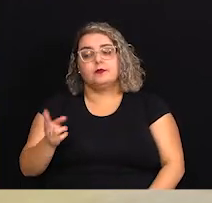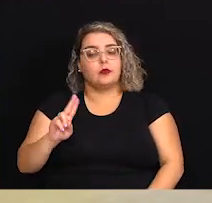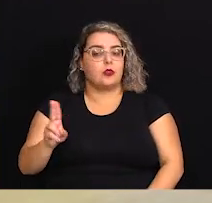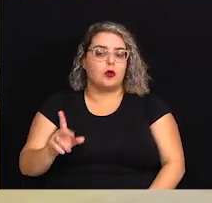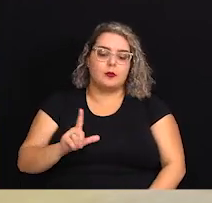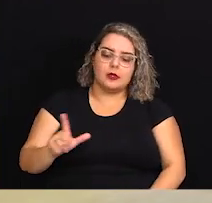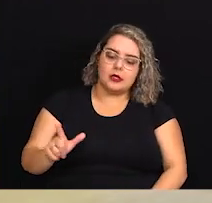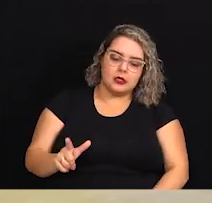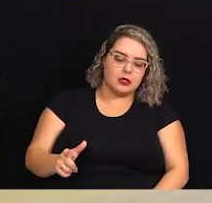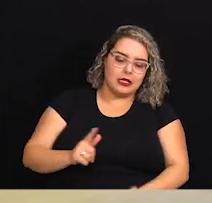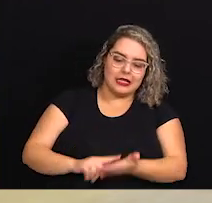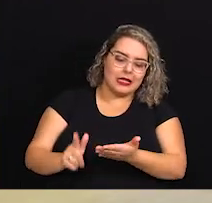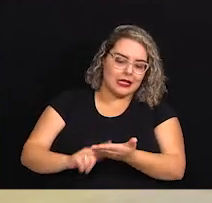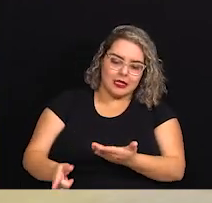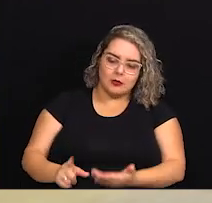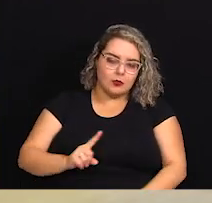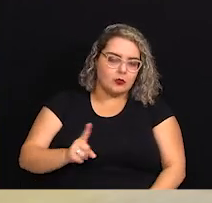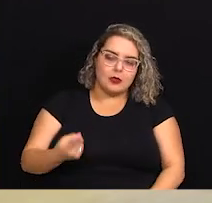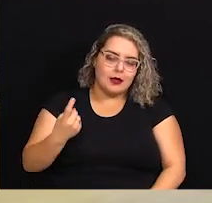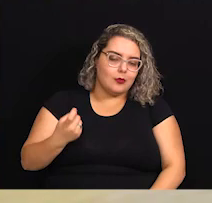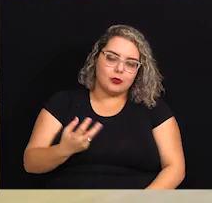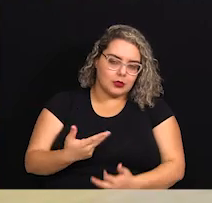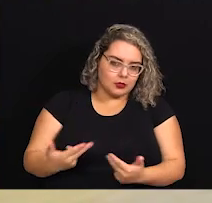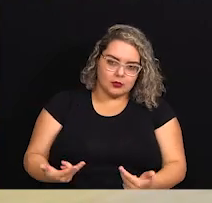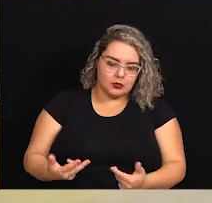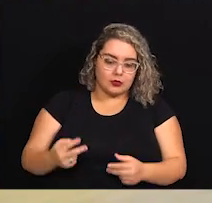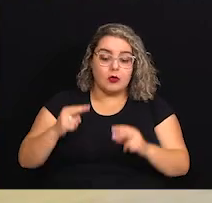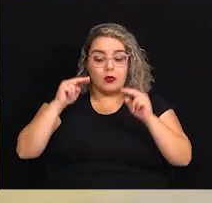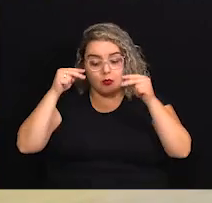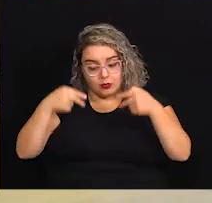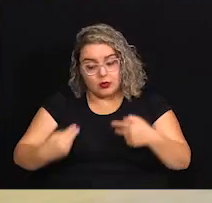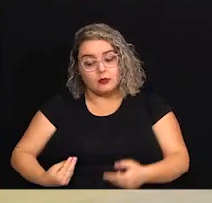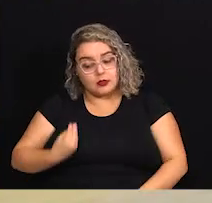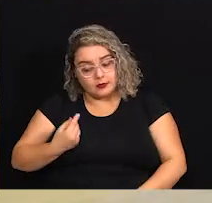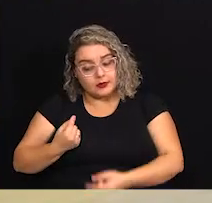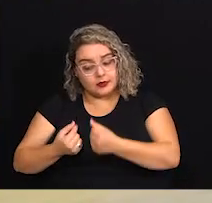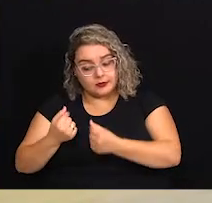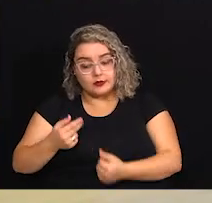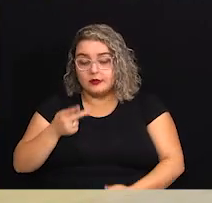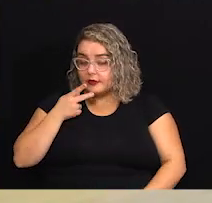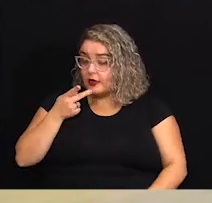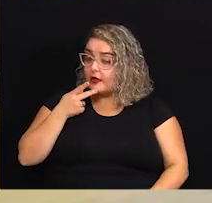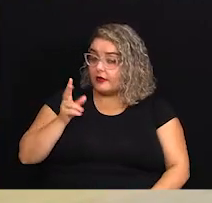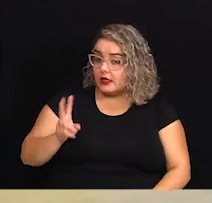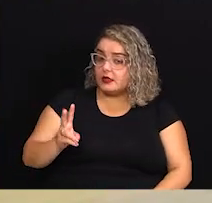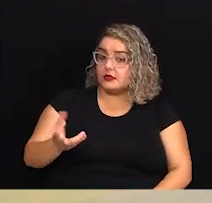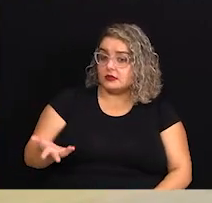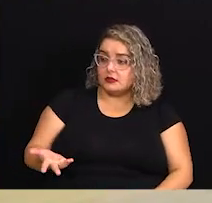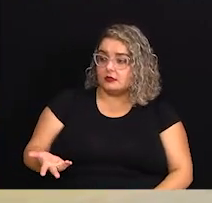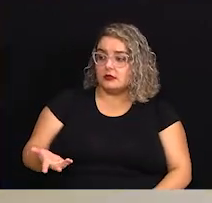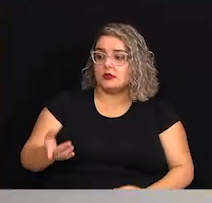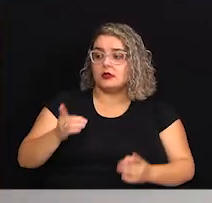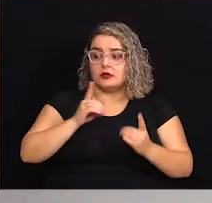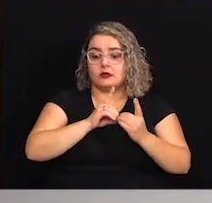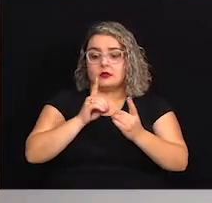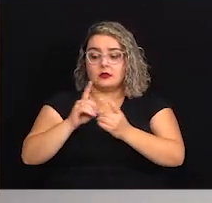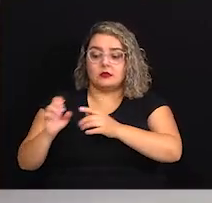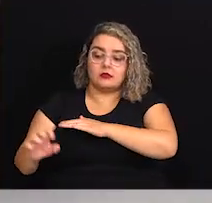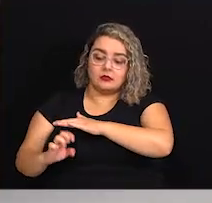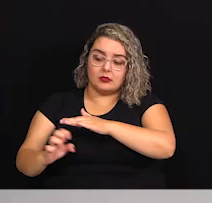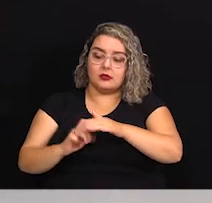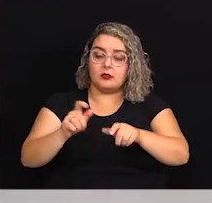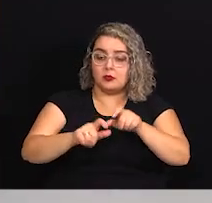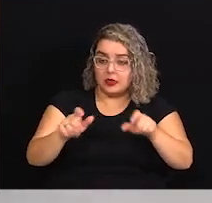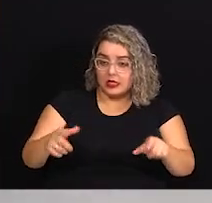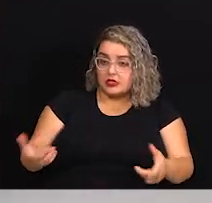nome limpo não é fator determinante. Então, a pessoa precisa realmente olhar para a vida dela. Eu sempre falo muito isso, que eu atendo empresas e